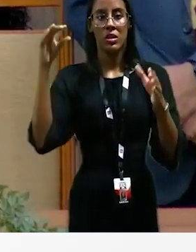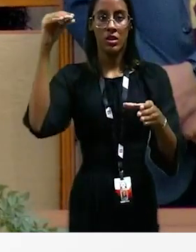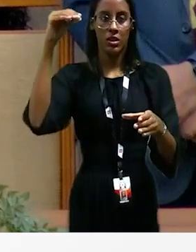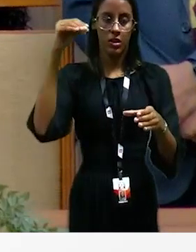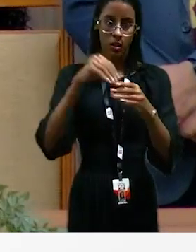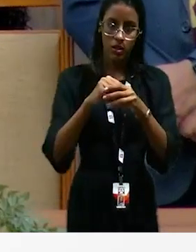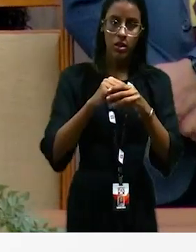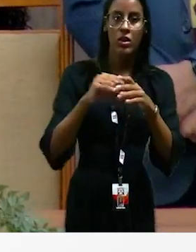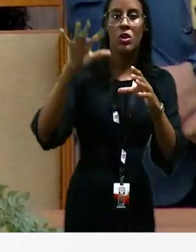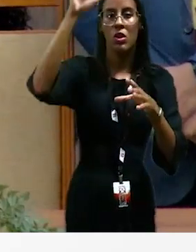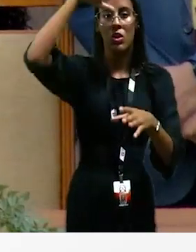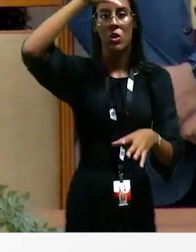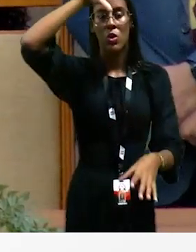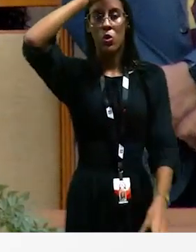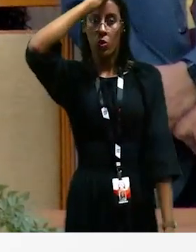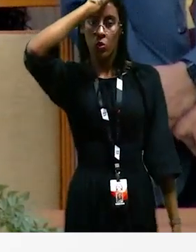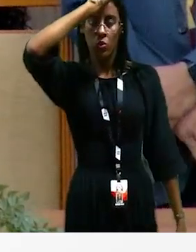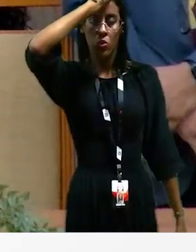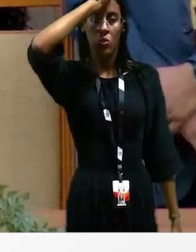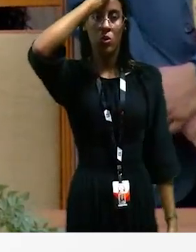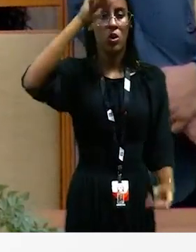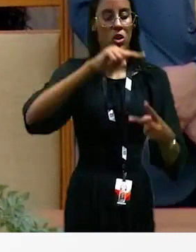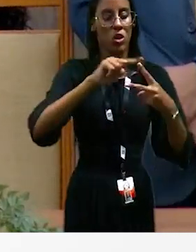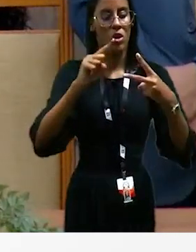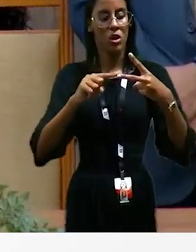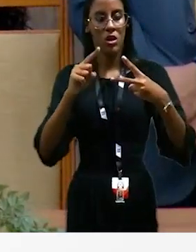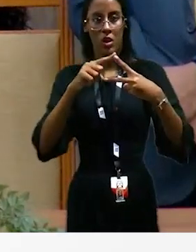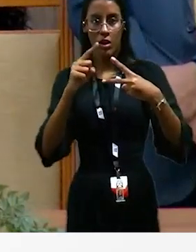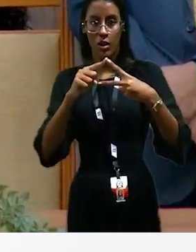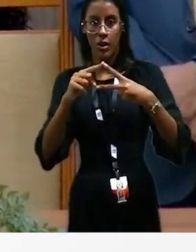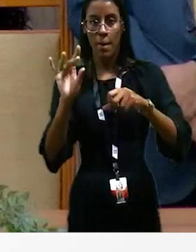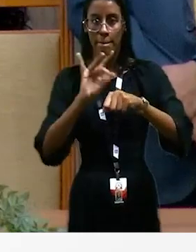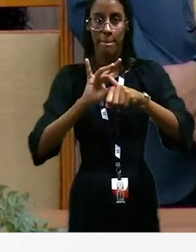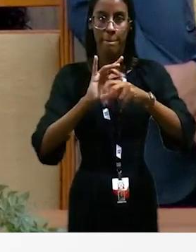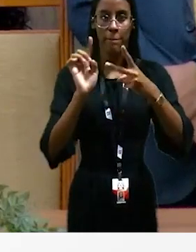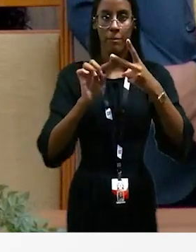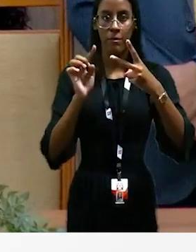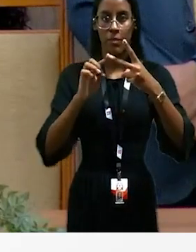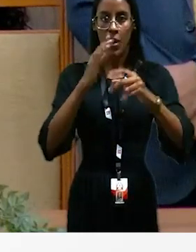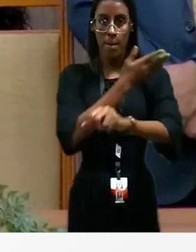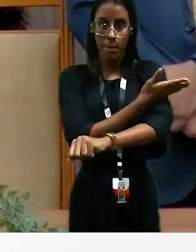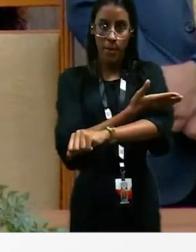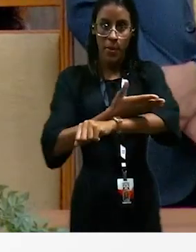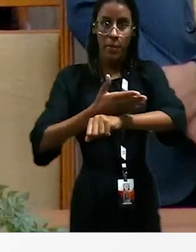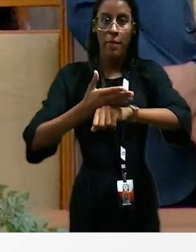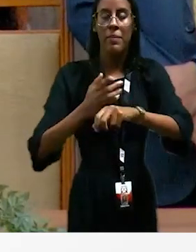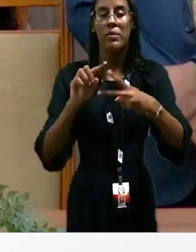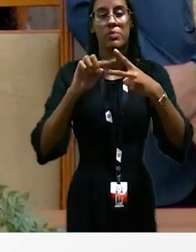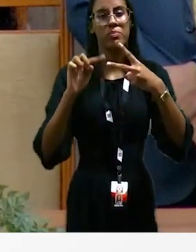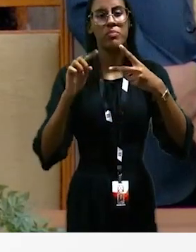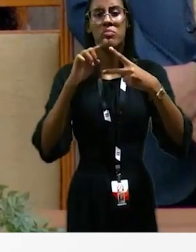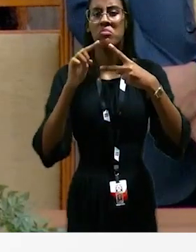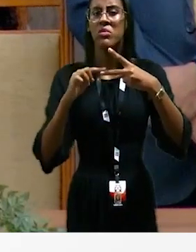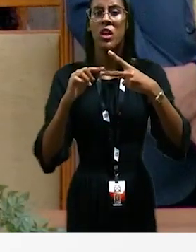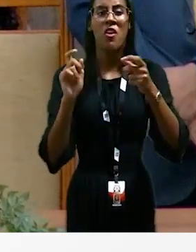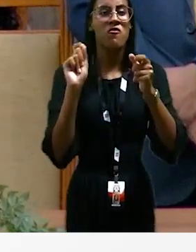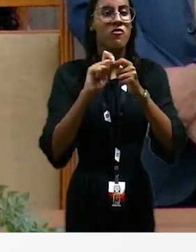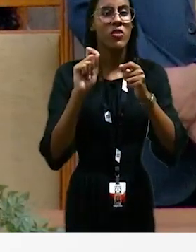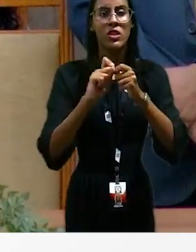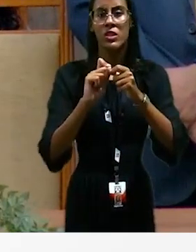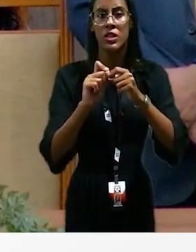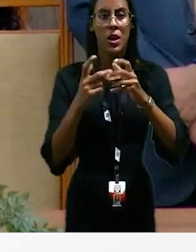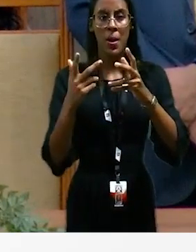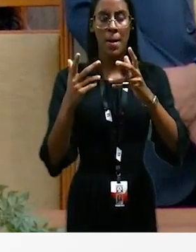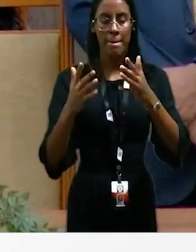e chamam de linha preta que diz que é para fazer o mal para fazer é prática para separar